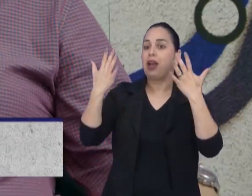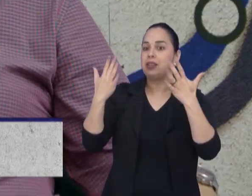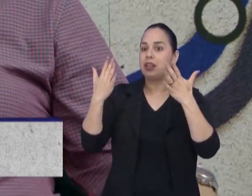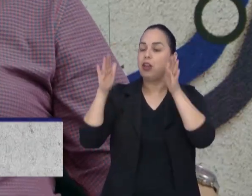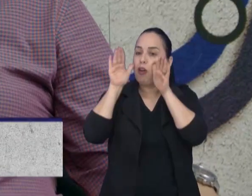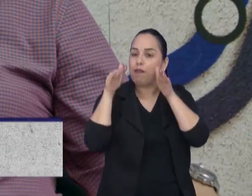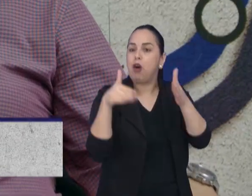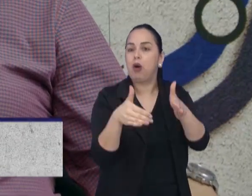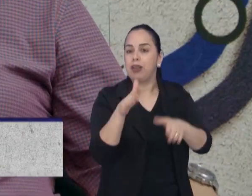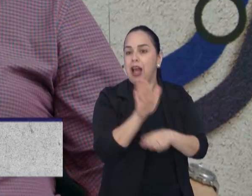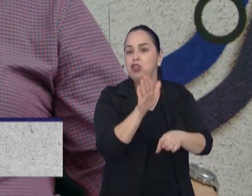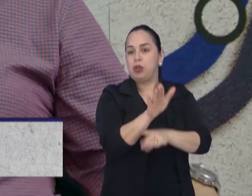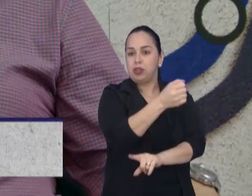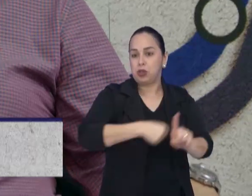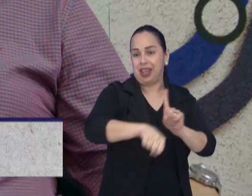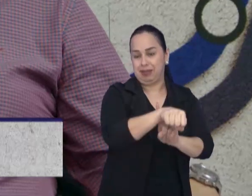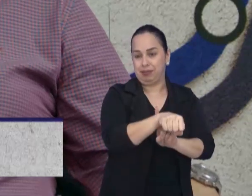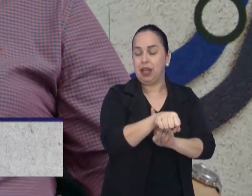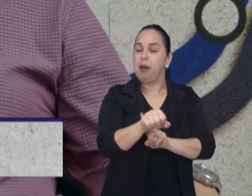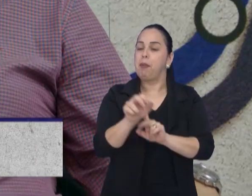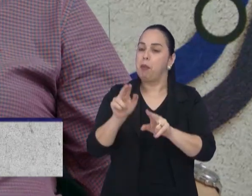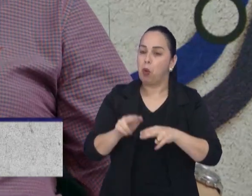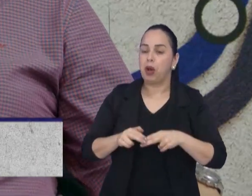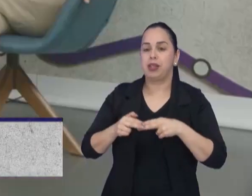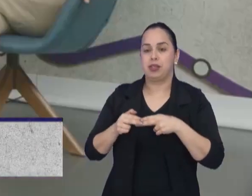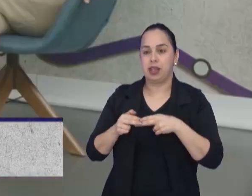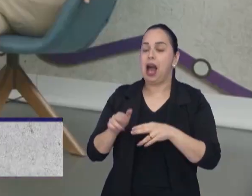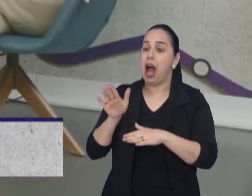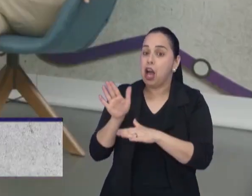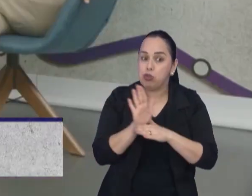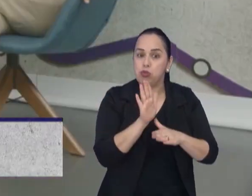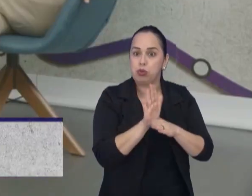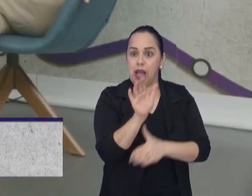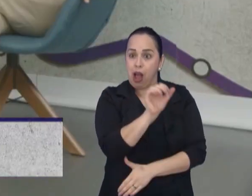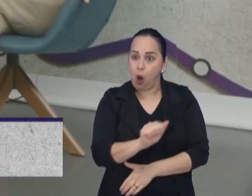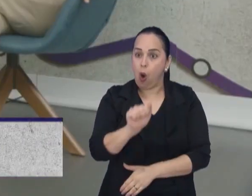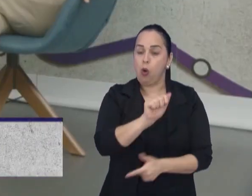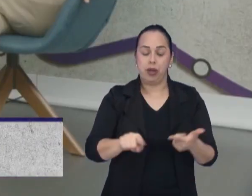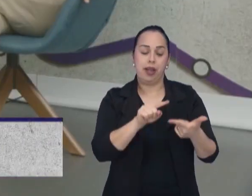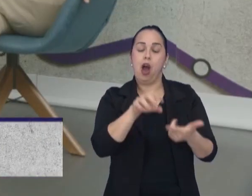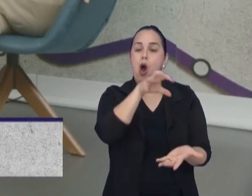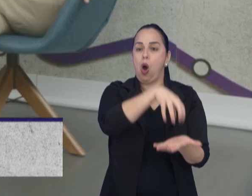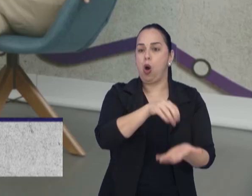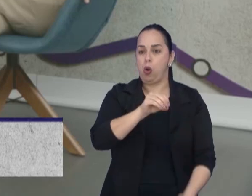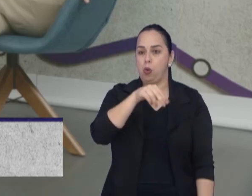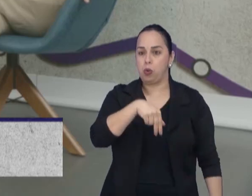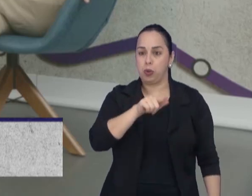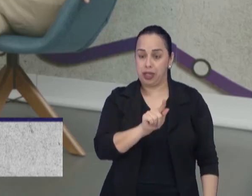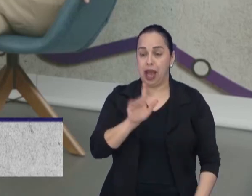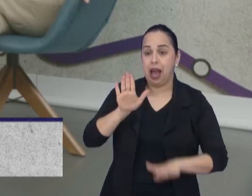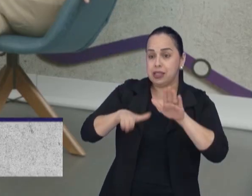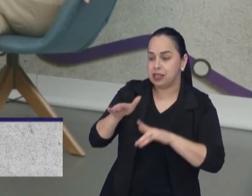obras sociais. Então isso ajuda também, né, o terceiro setor, as ONGs, enfim, às vezes o faturamento